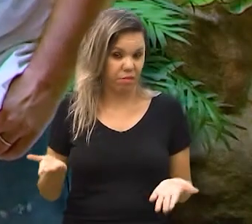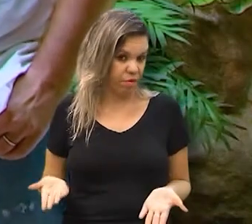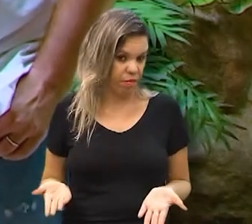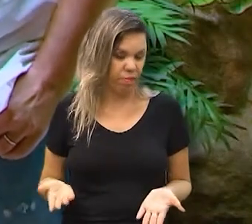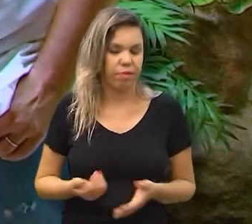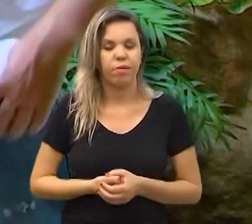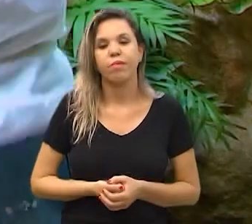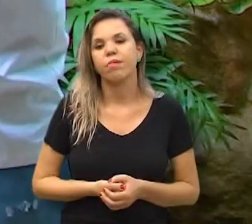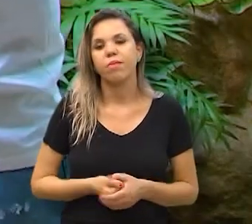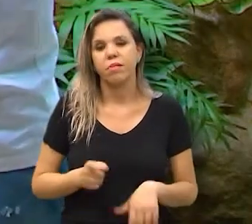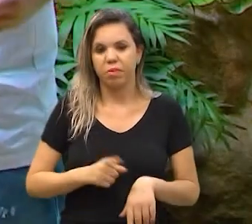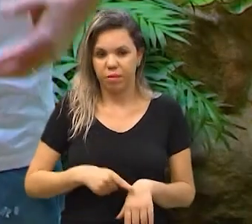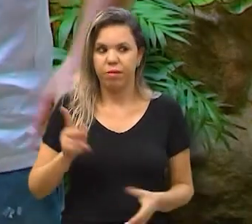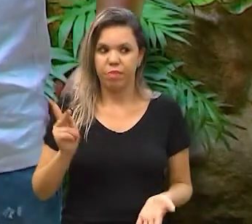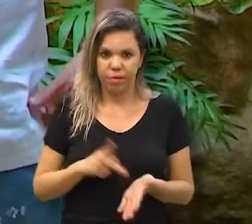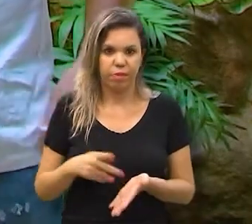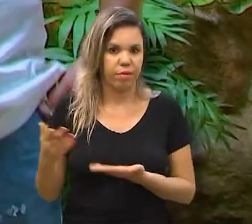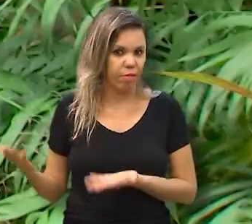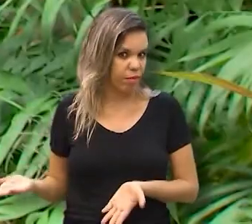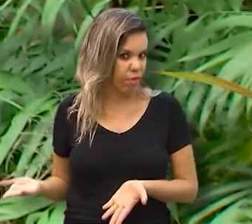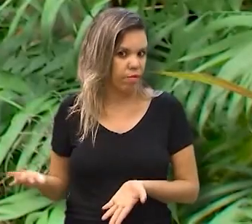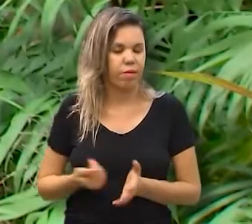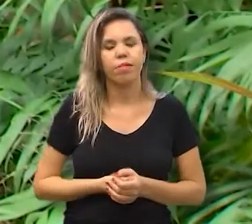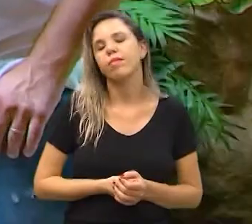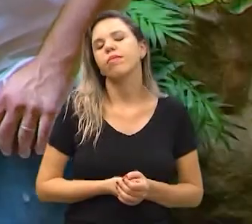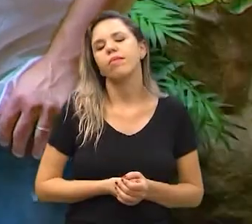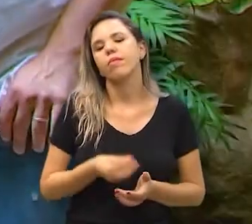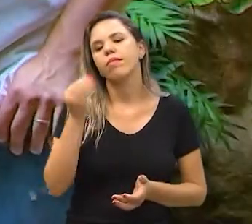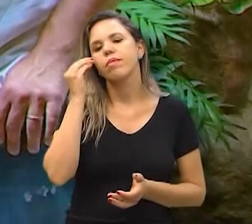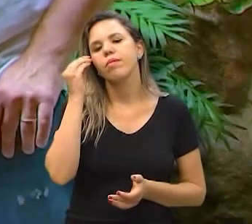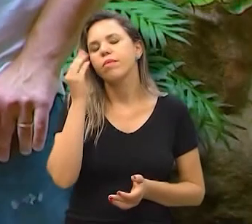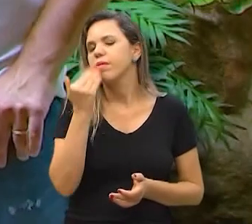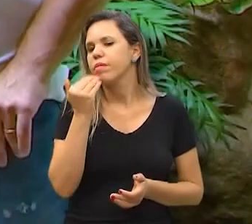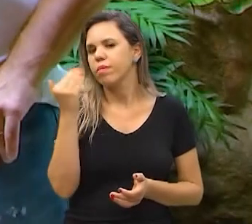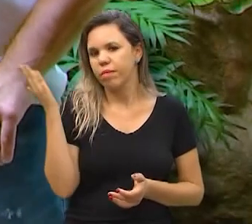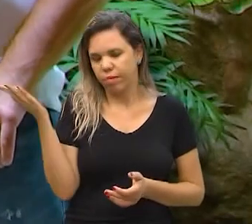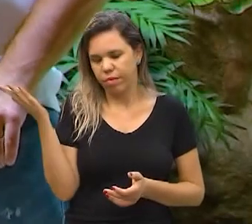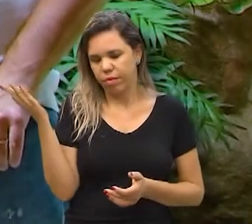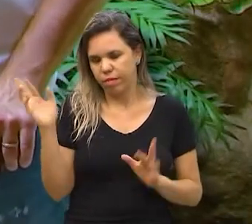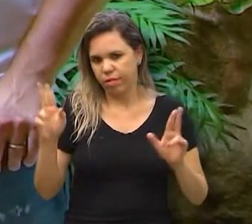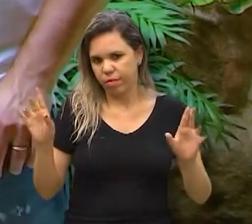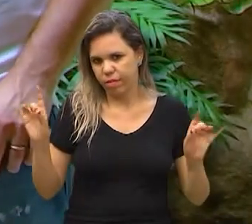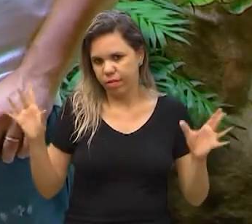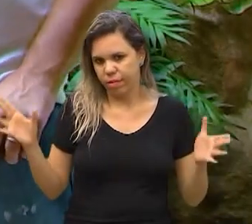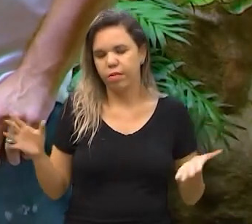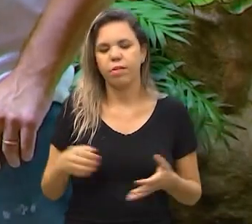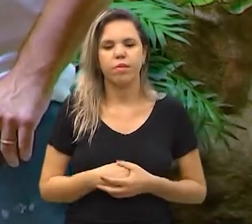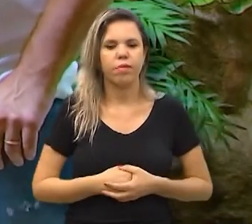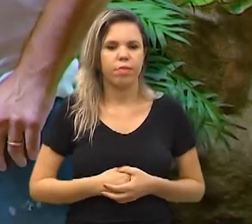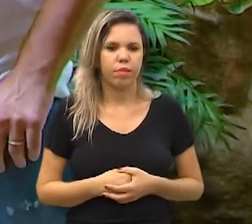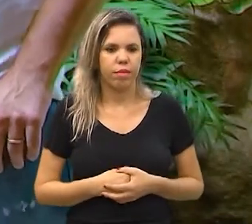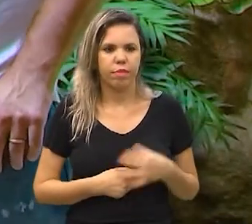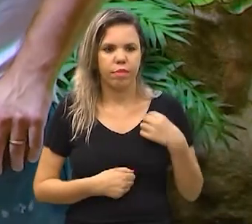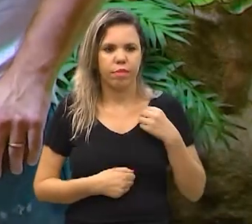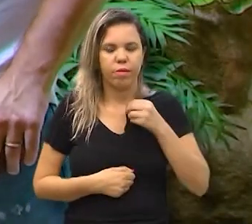né, chefe? Ué, agora é a hora da verdade. Agora é a hora da verdade, vamos experimentar esse nhoque aí diferenciado,